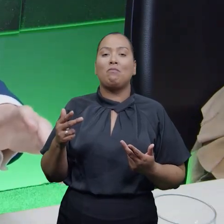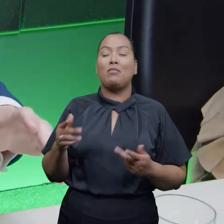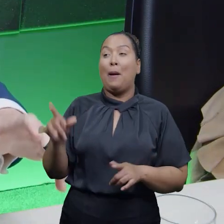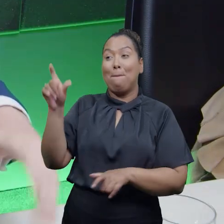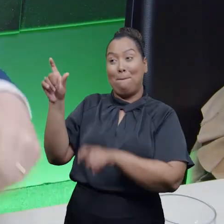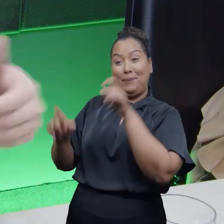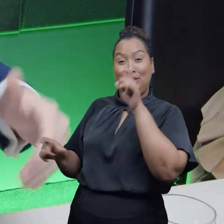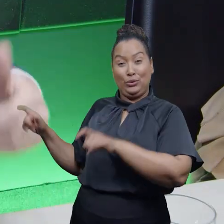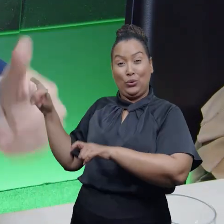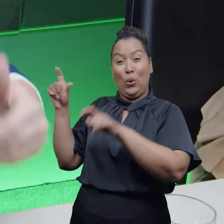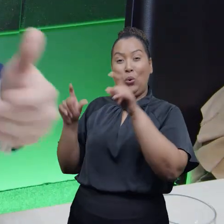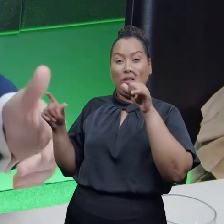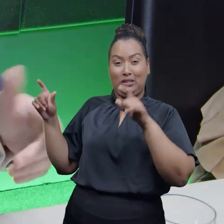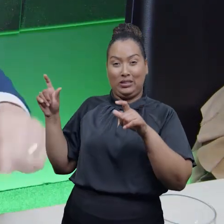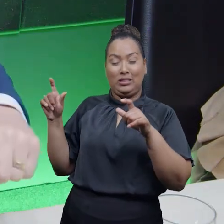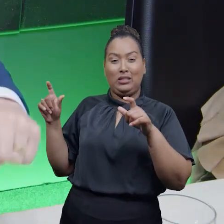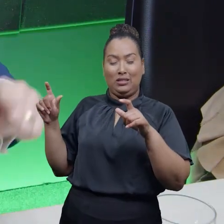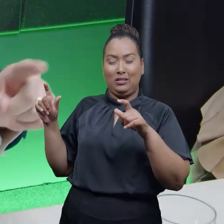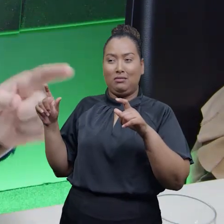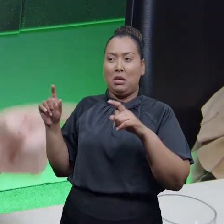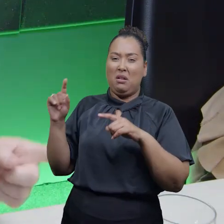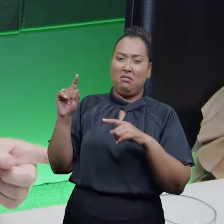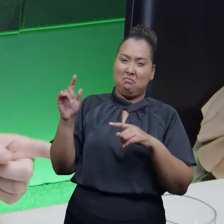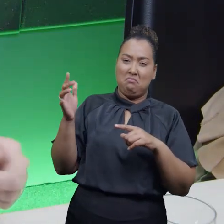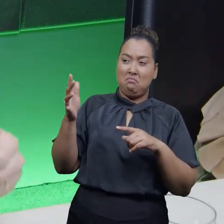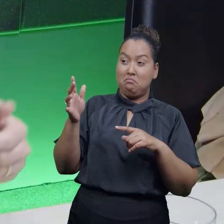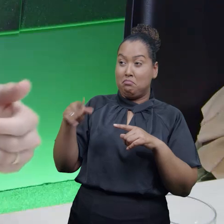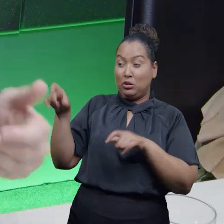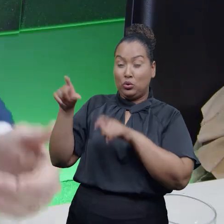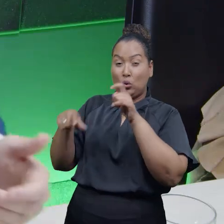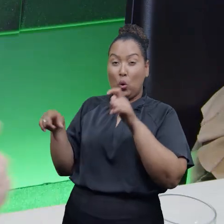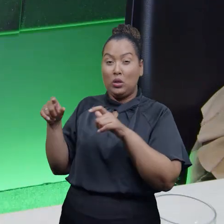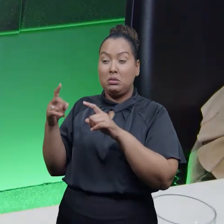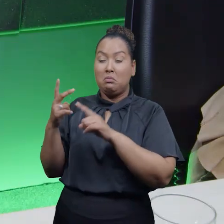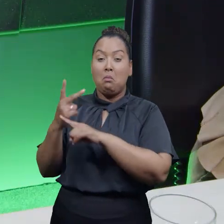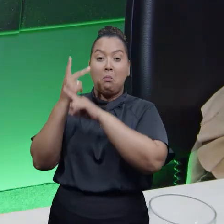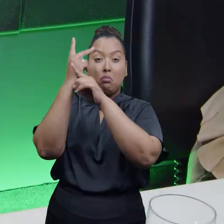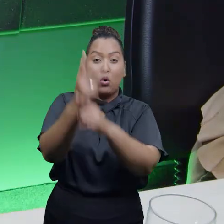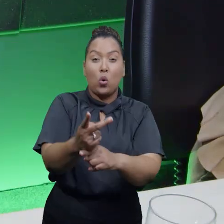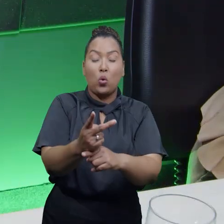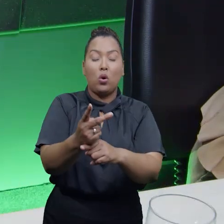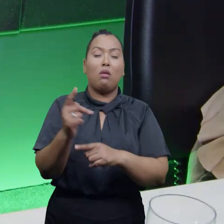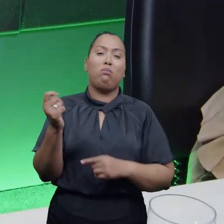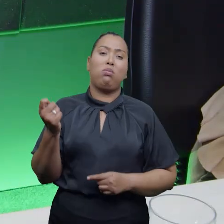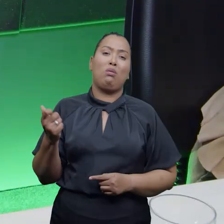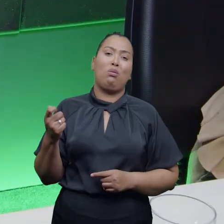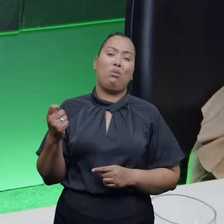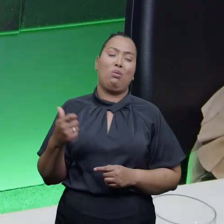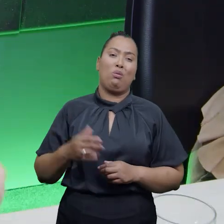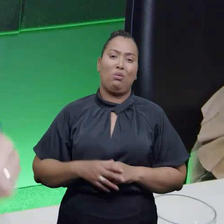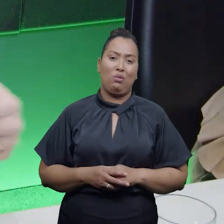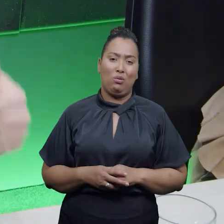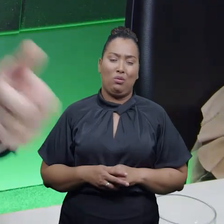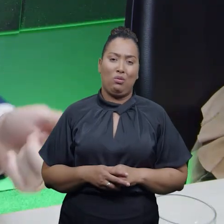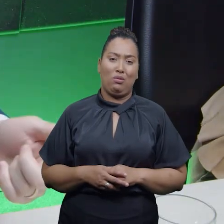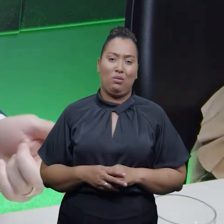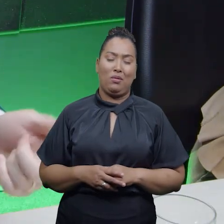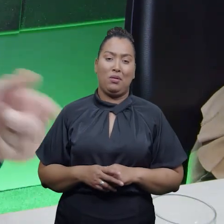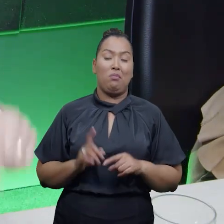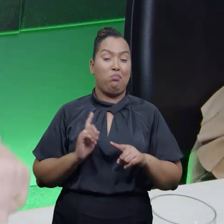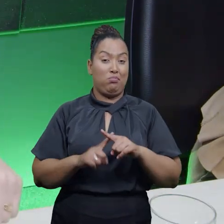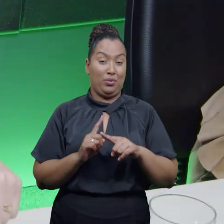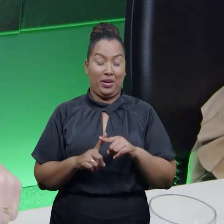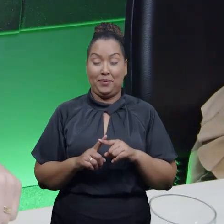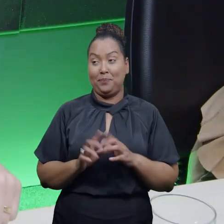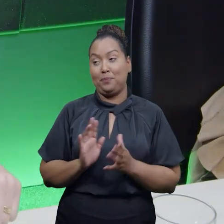eu acredito que poucas pessoas perto do total procuram esses aparelhos para funcionar. Fora